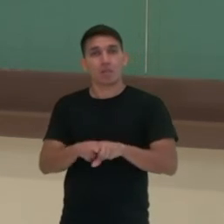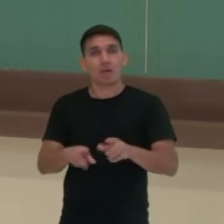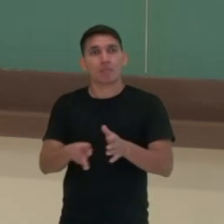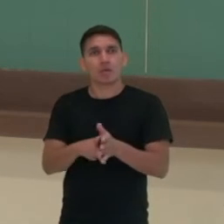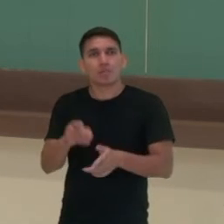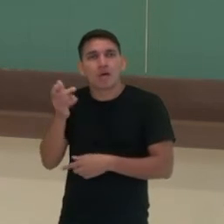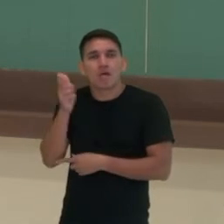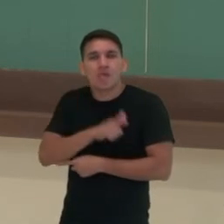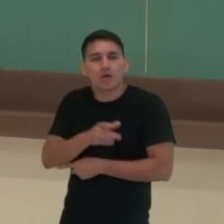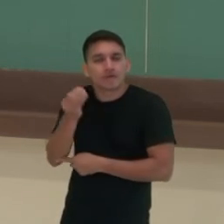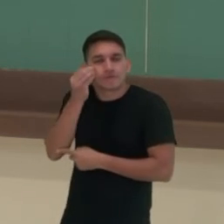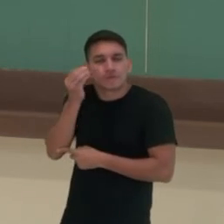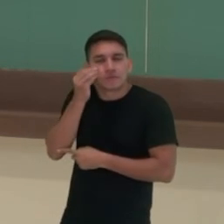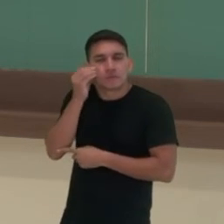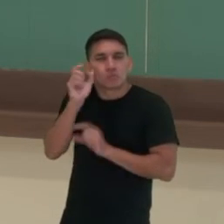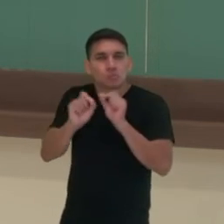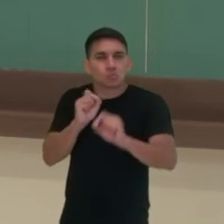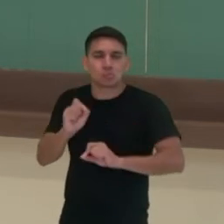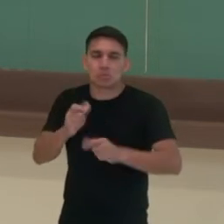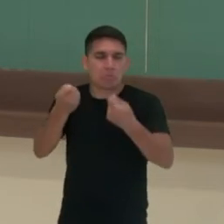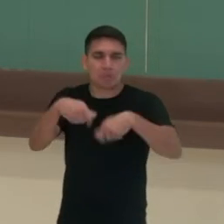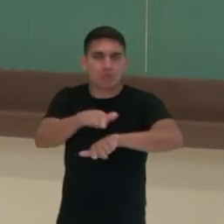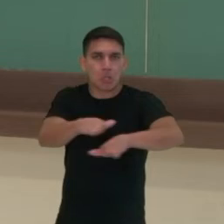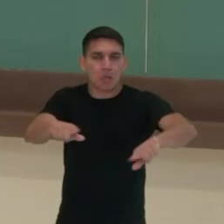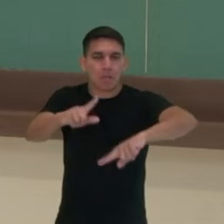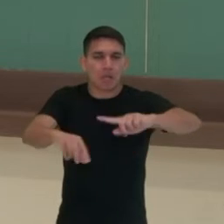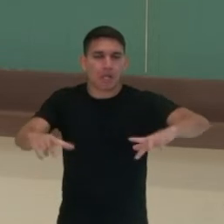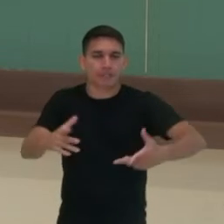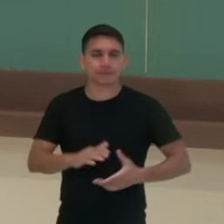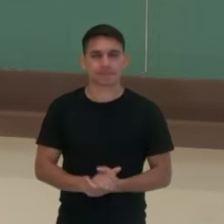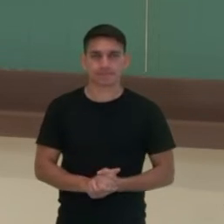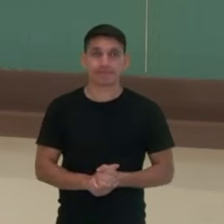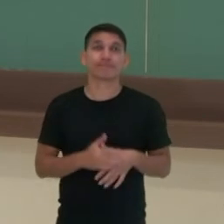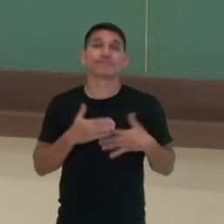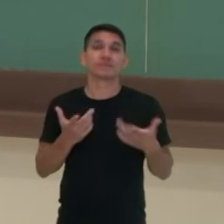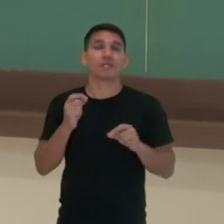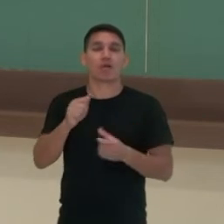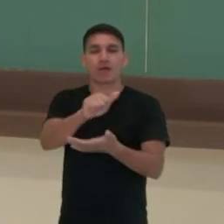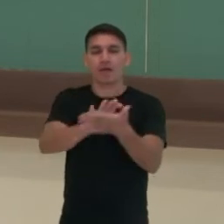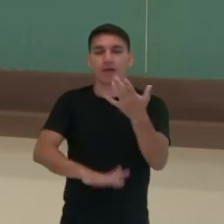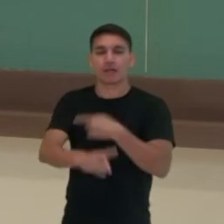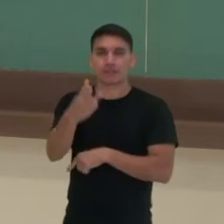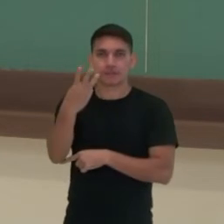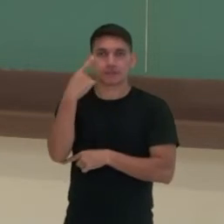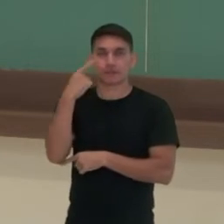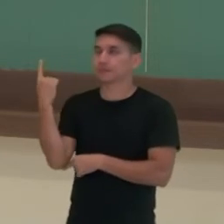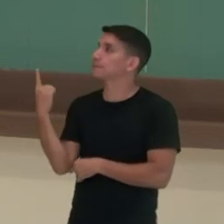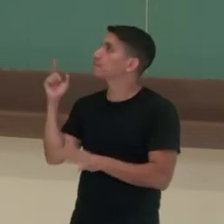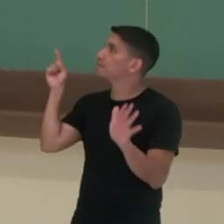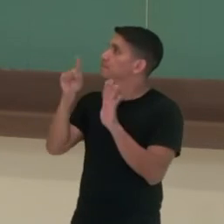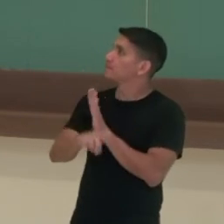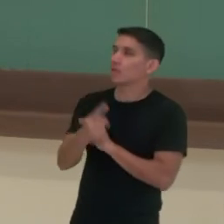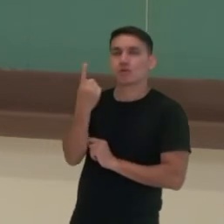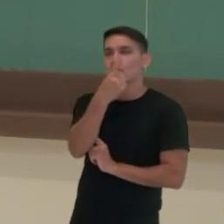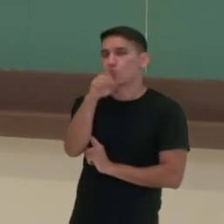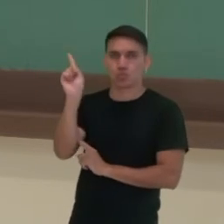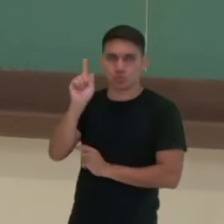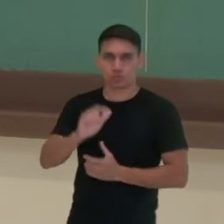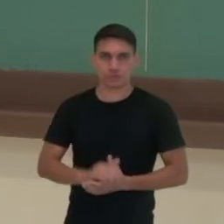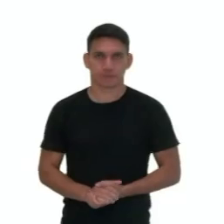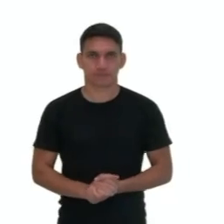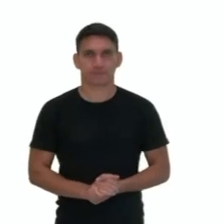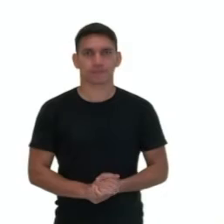pode treinar sem equipamento. E a gente chega no nosso terceiro e último